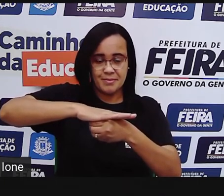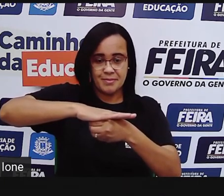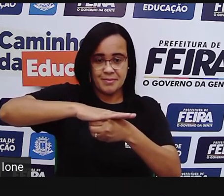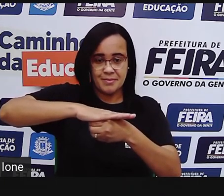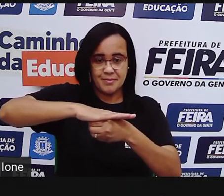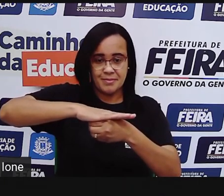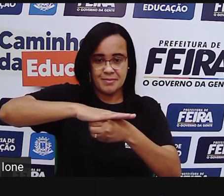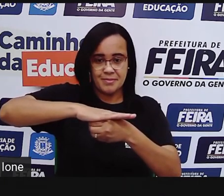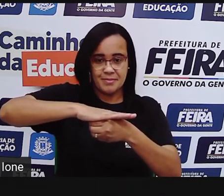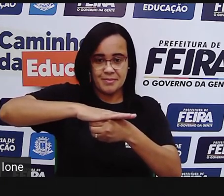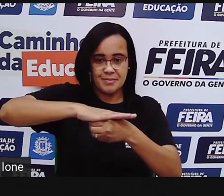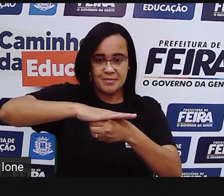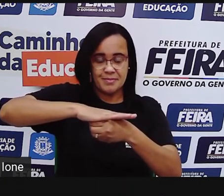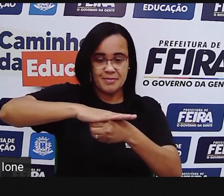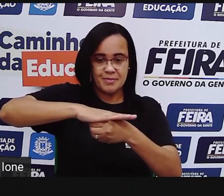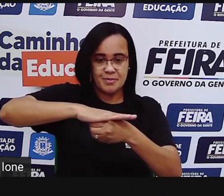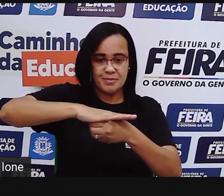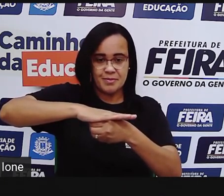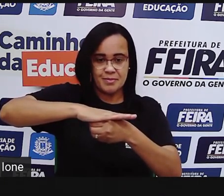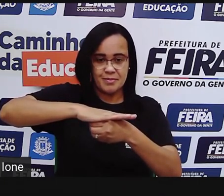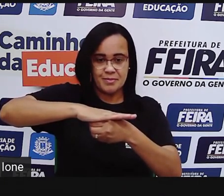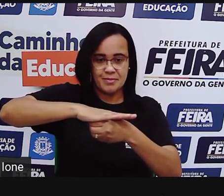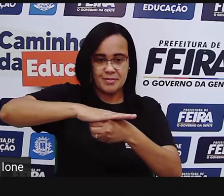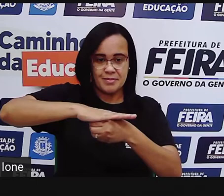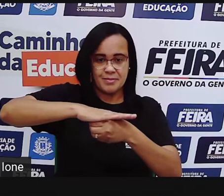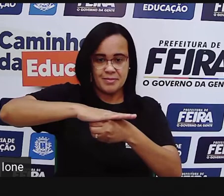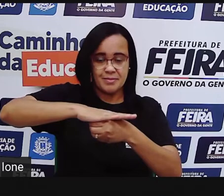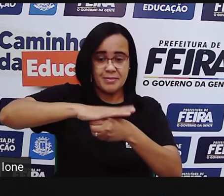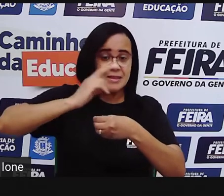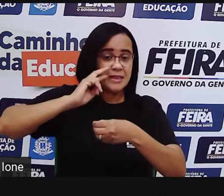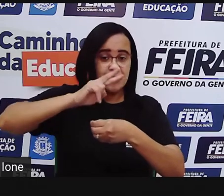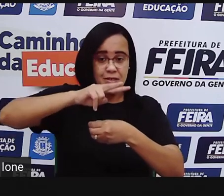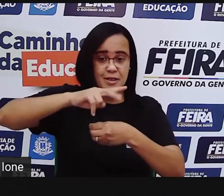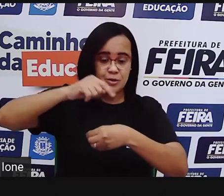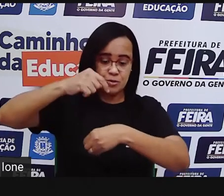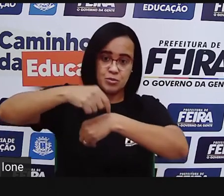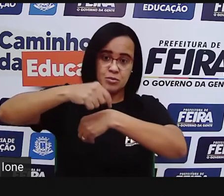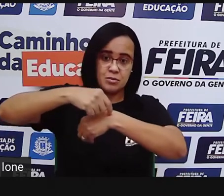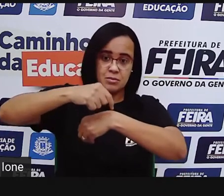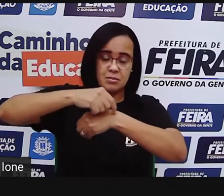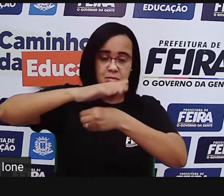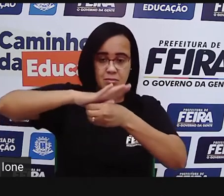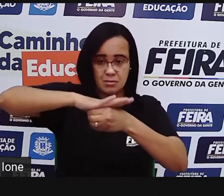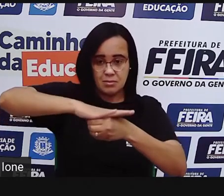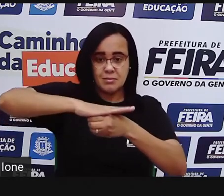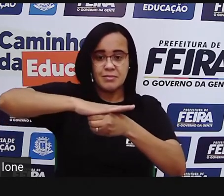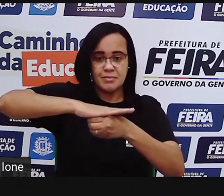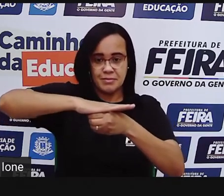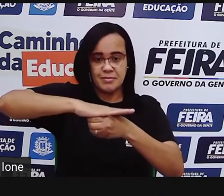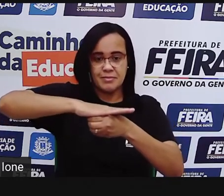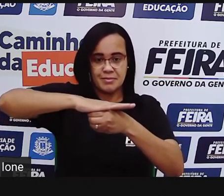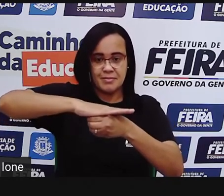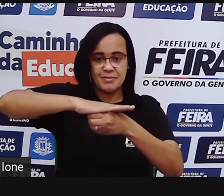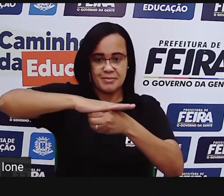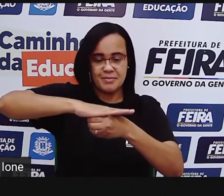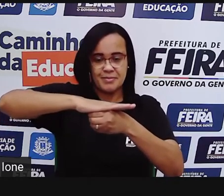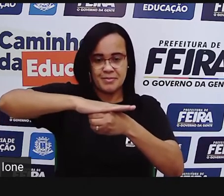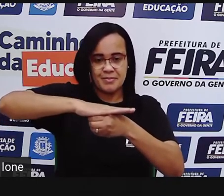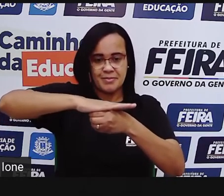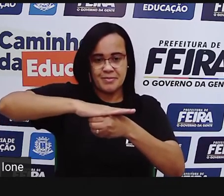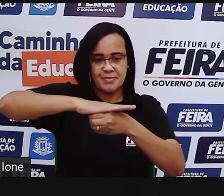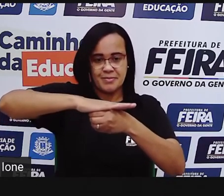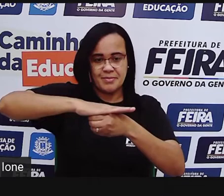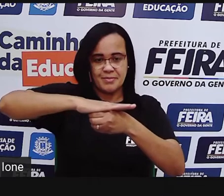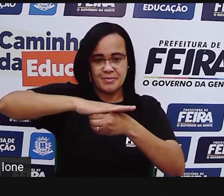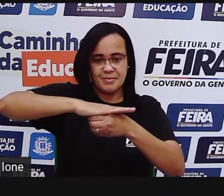Vamos contar um tempinho. Pirulito que bate, bate. Pirulito que já bateu. Quem gosta de mim é ela. Quem